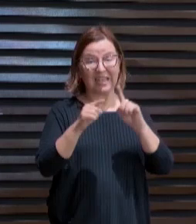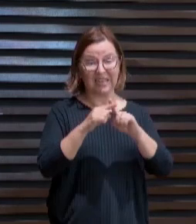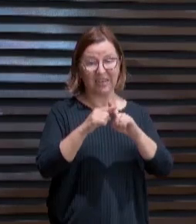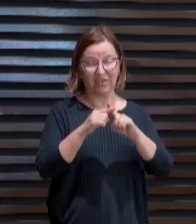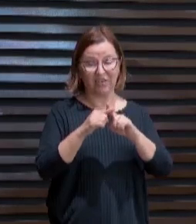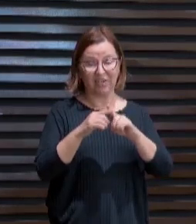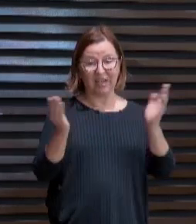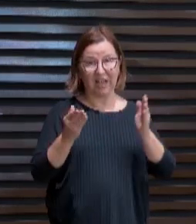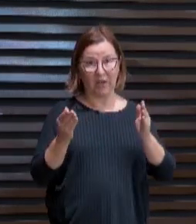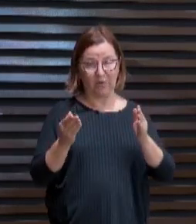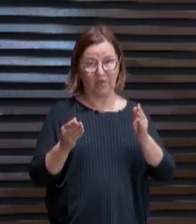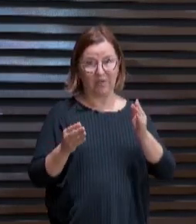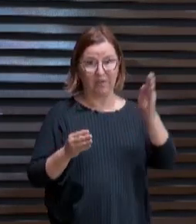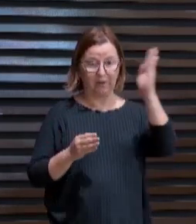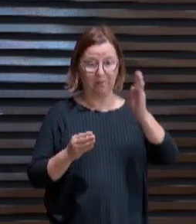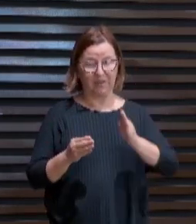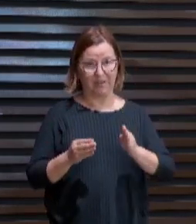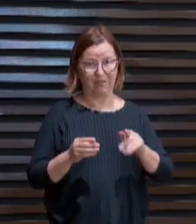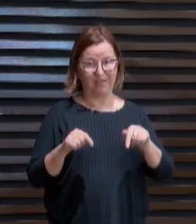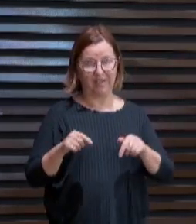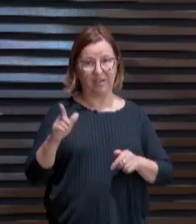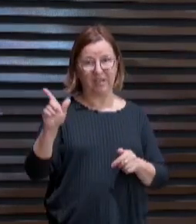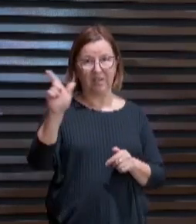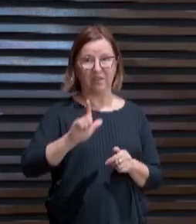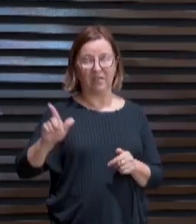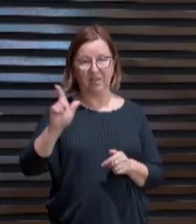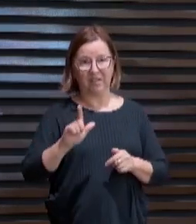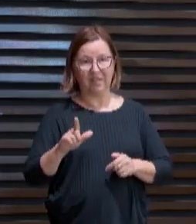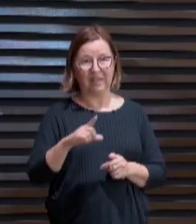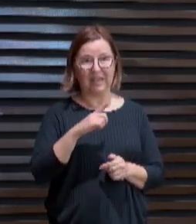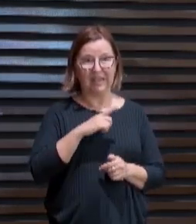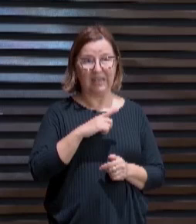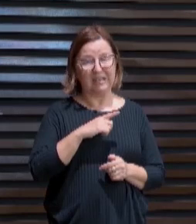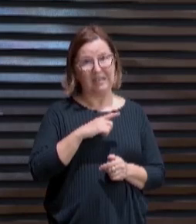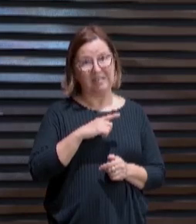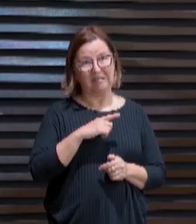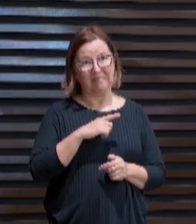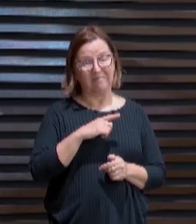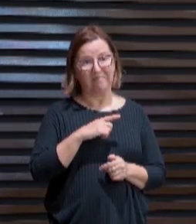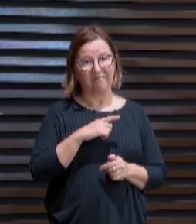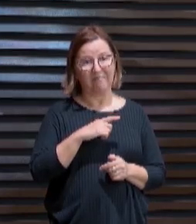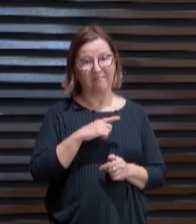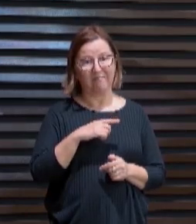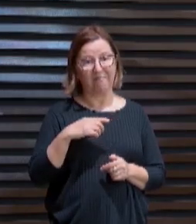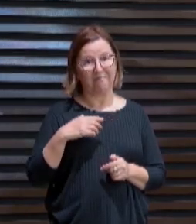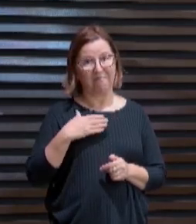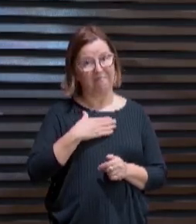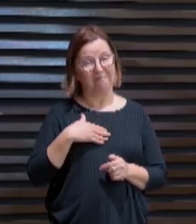brasileira, londrinense, talvez ela goza de um certo privilégio, né? Será que é porque nós